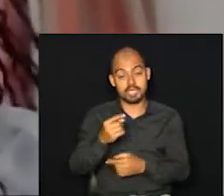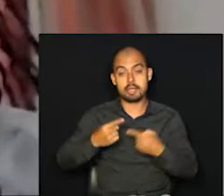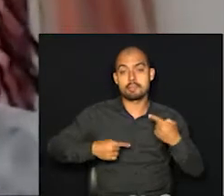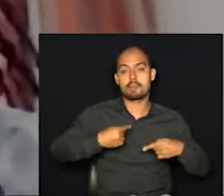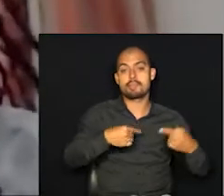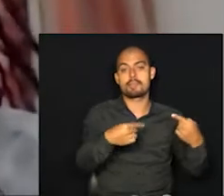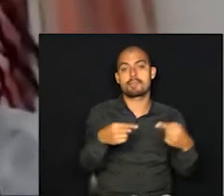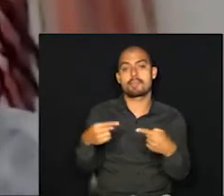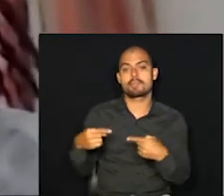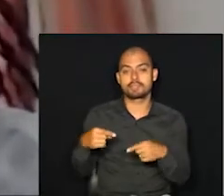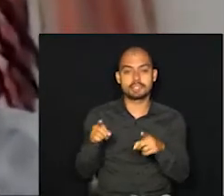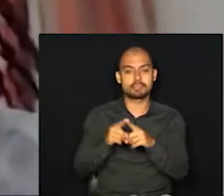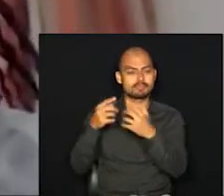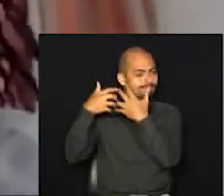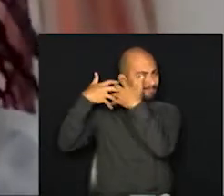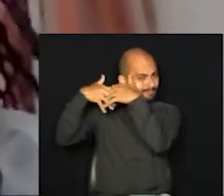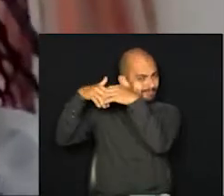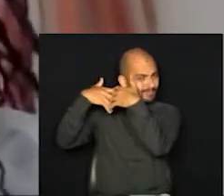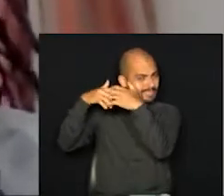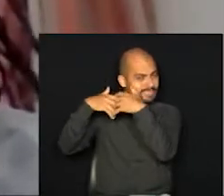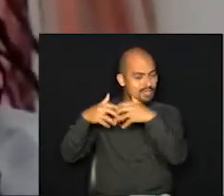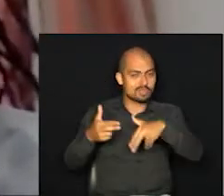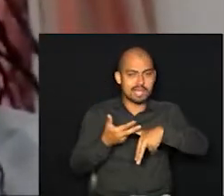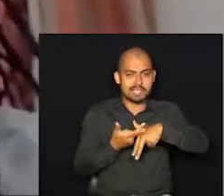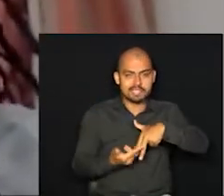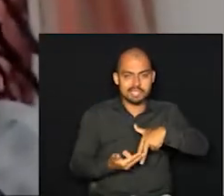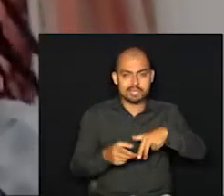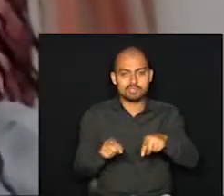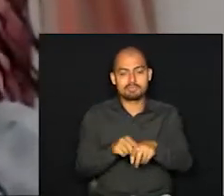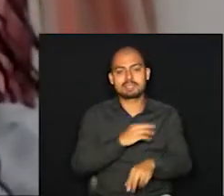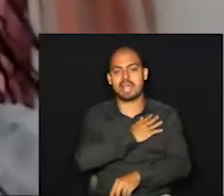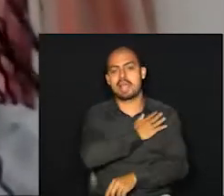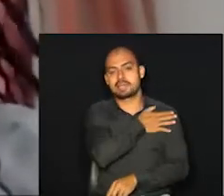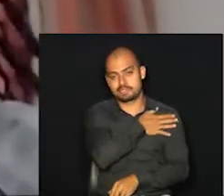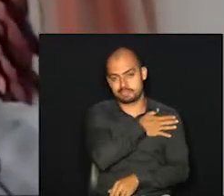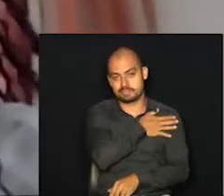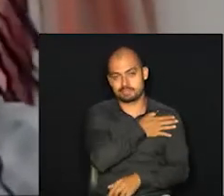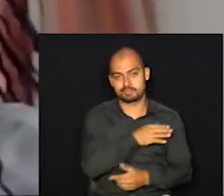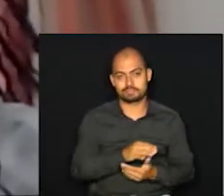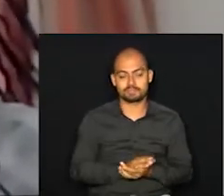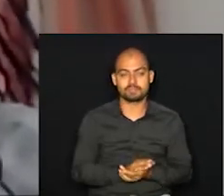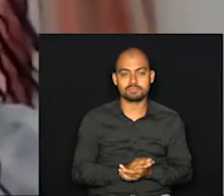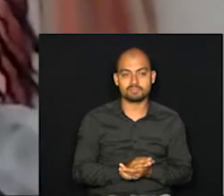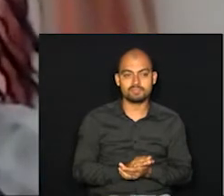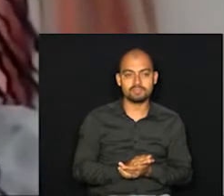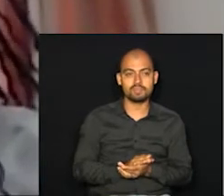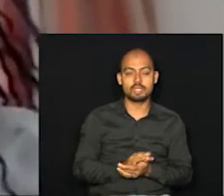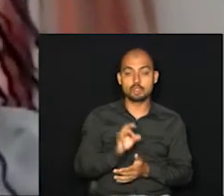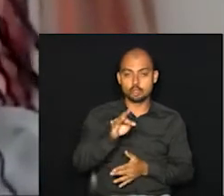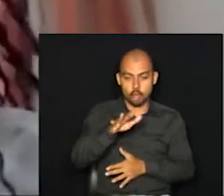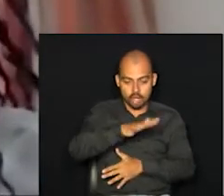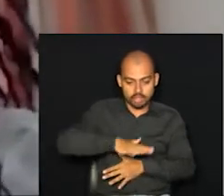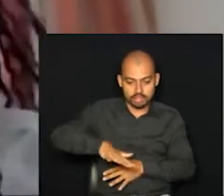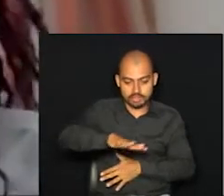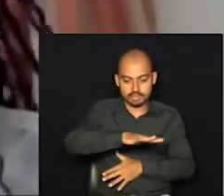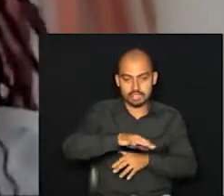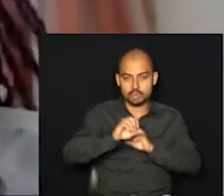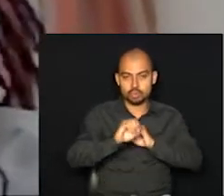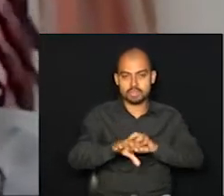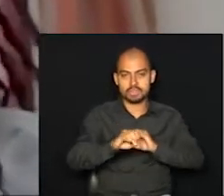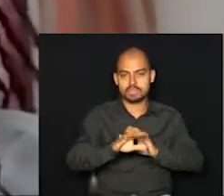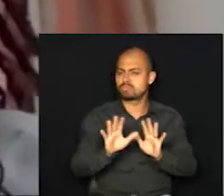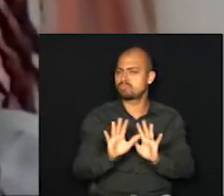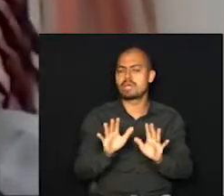discussão e da reflexão da questão racial, do racismo no Brasil. Não só na área da educação, como